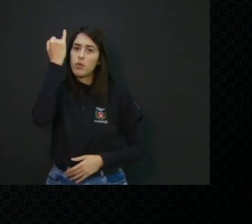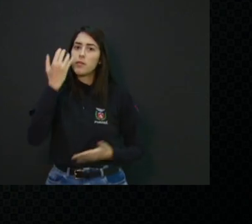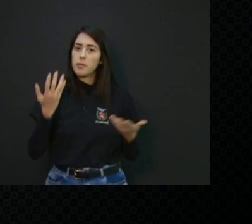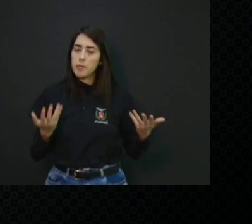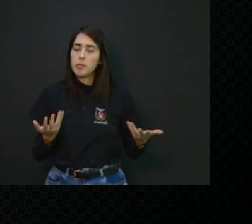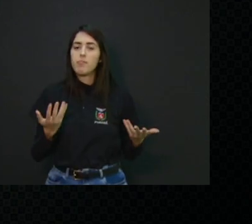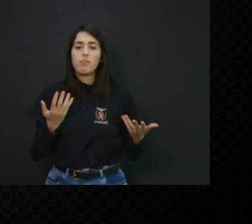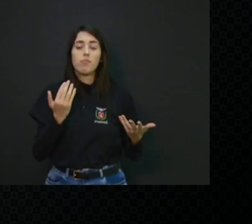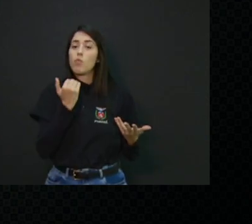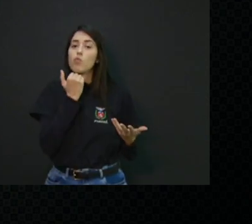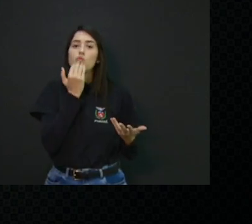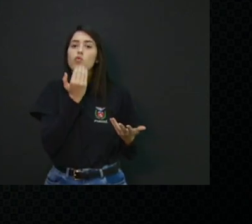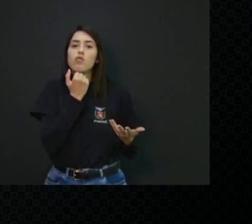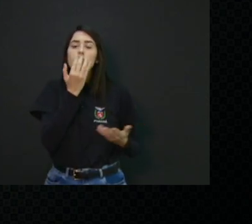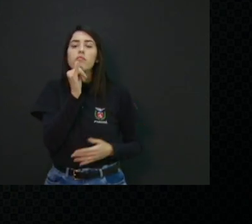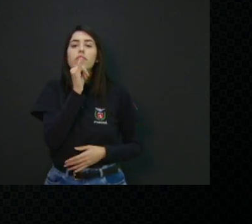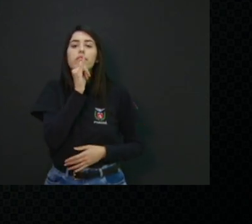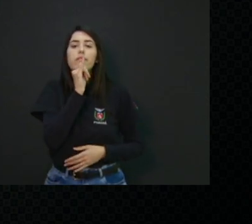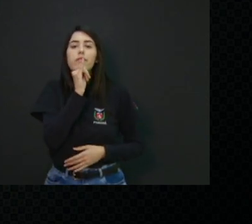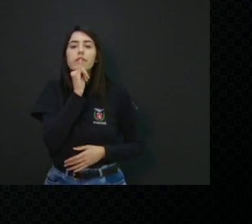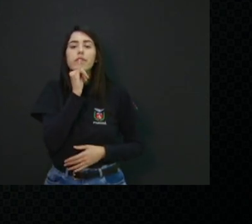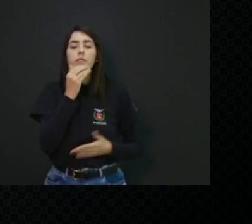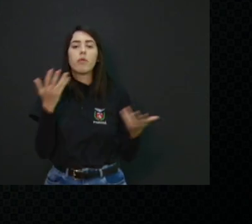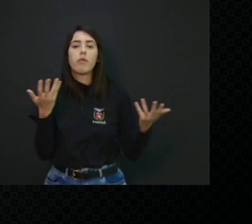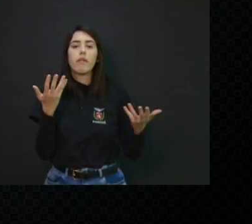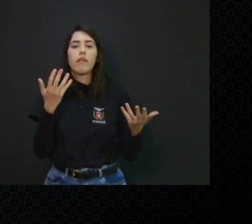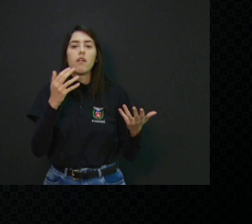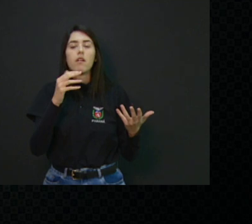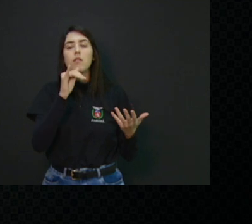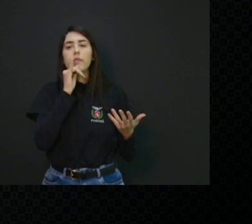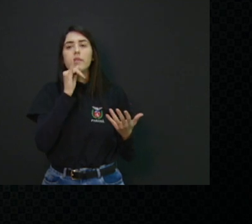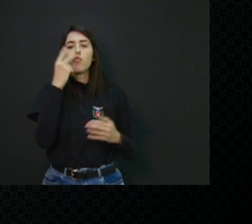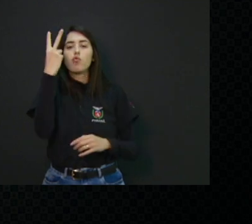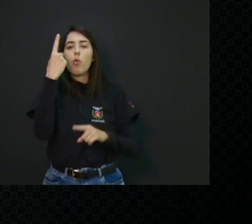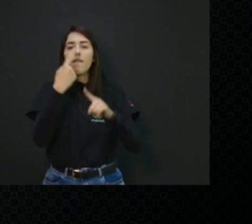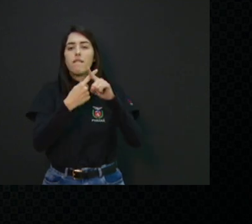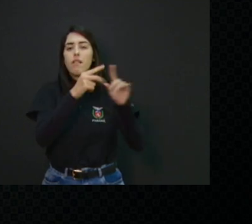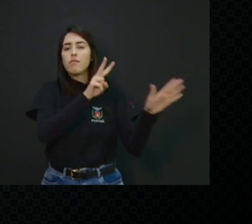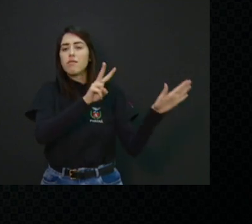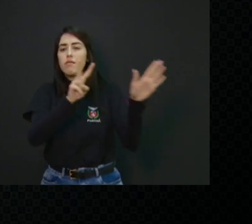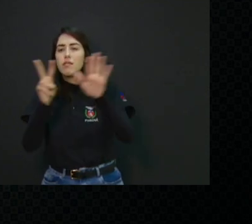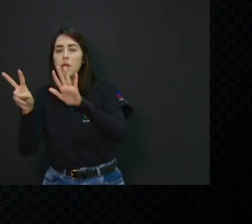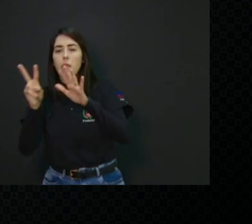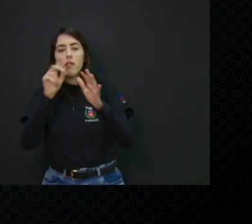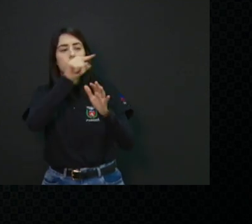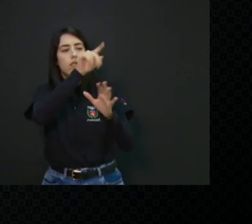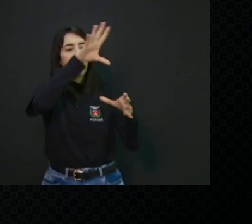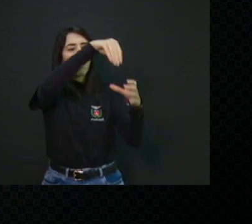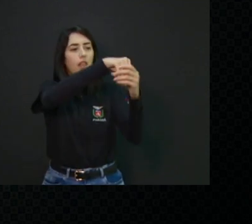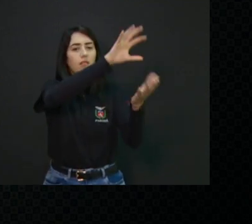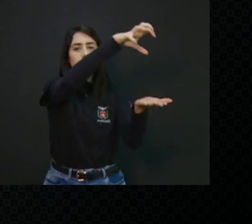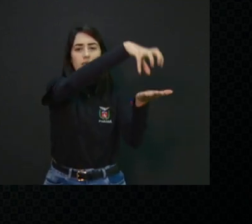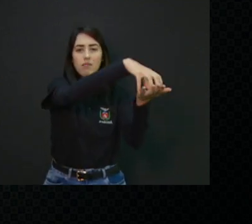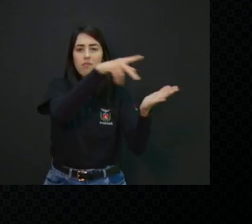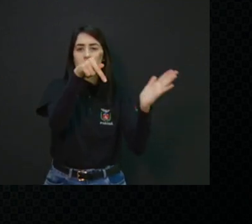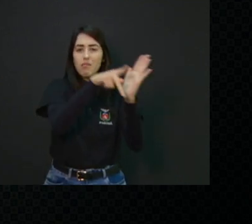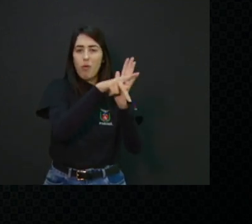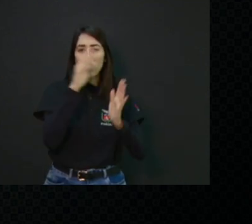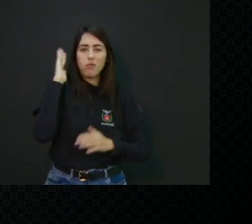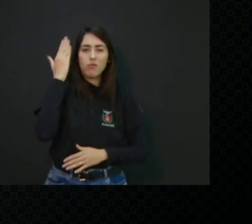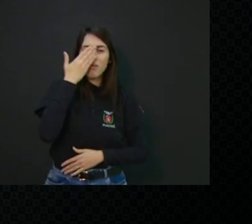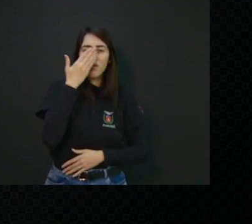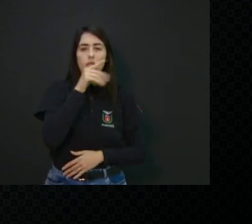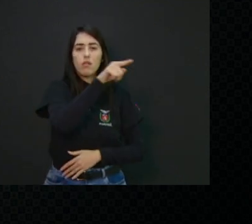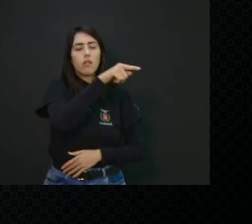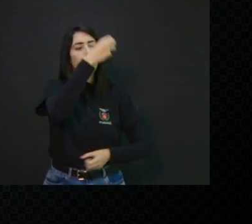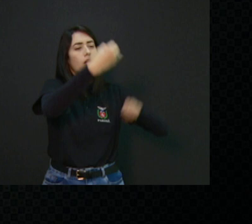Não adianta, né? Não é um trabalho de duas vezes por semana dentro do centro de atendimento especializado que vai dar conta